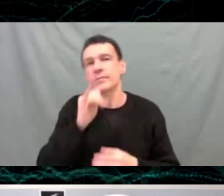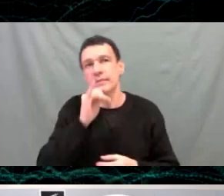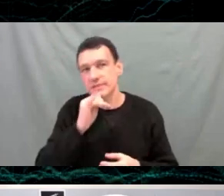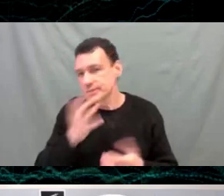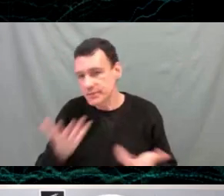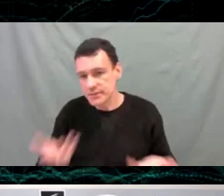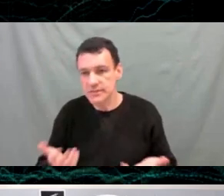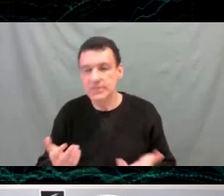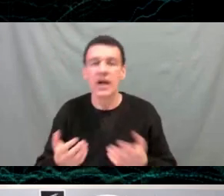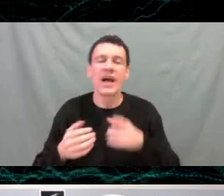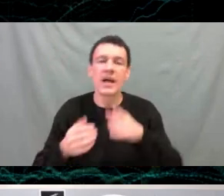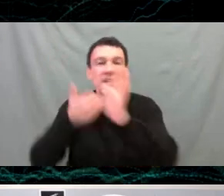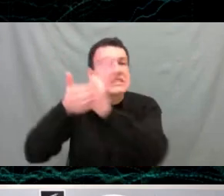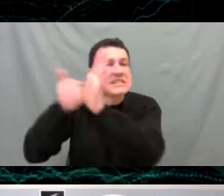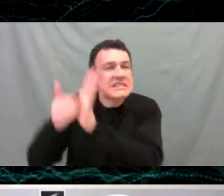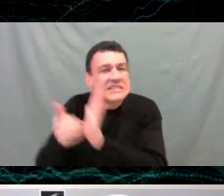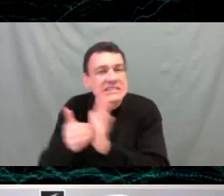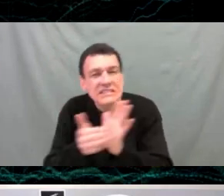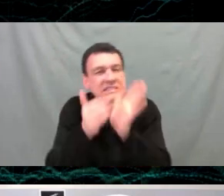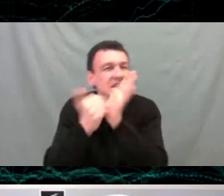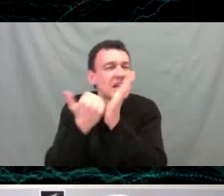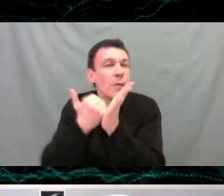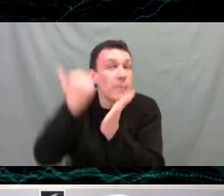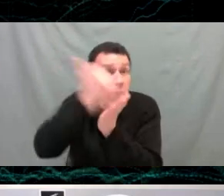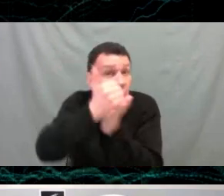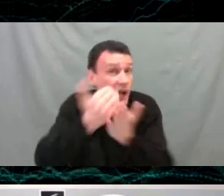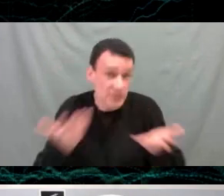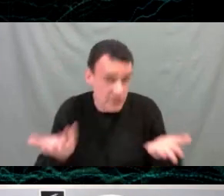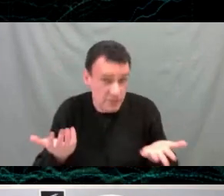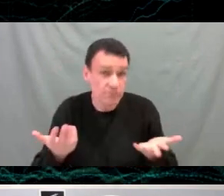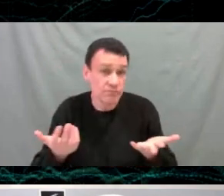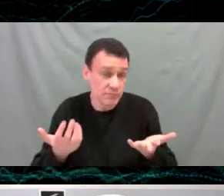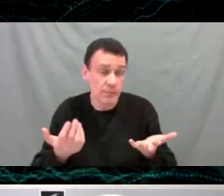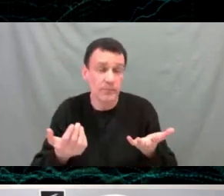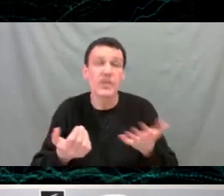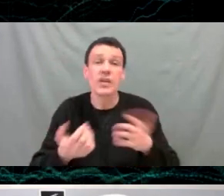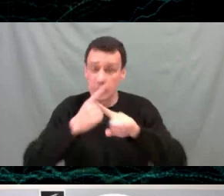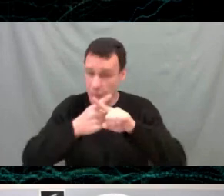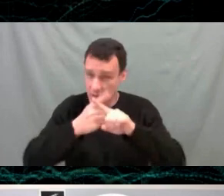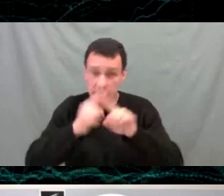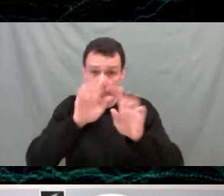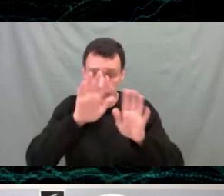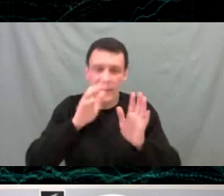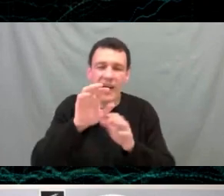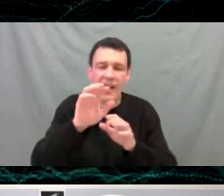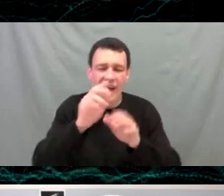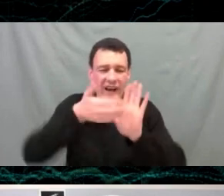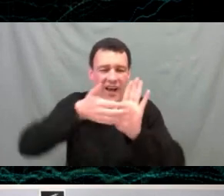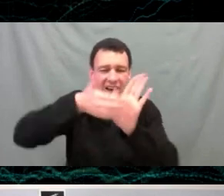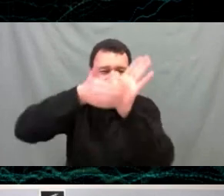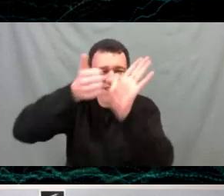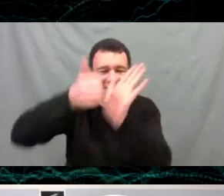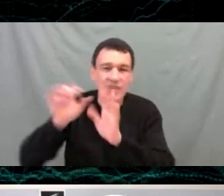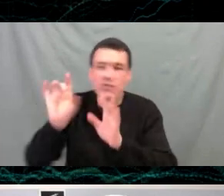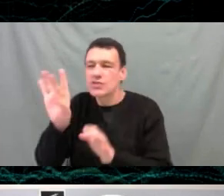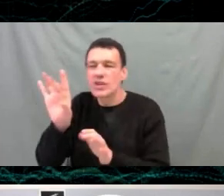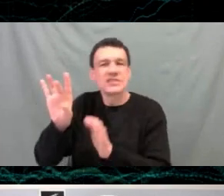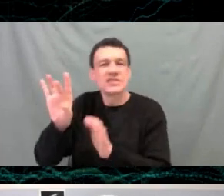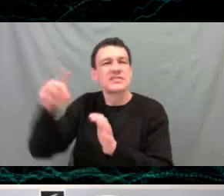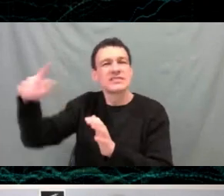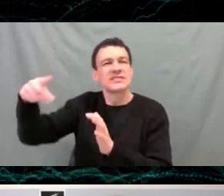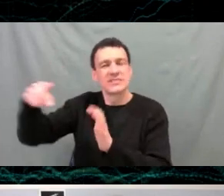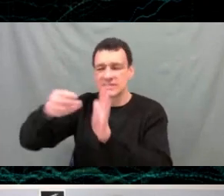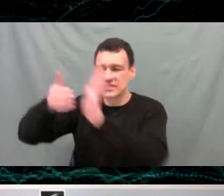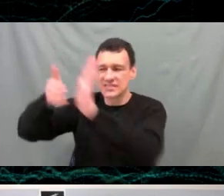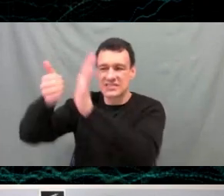do housekeeping, porque ele é um processo que, quando ele está em execução, ele está ali